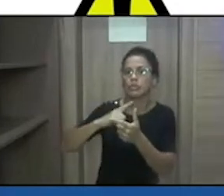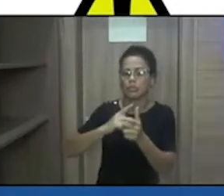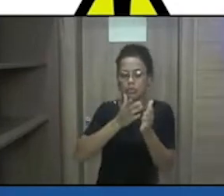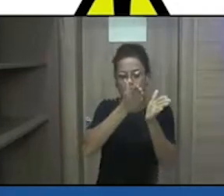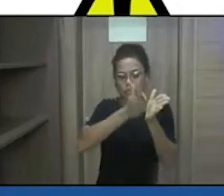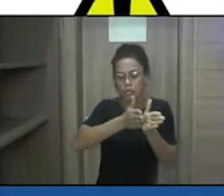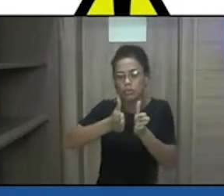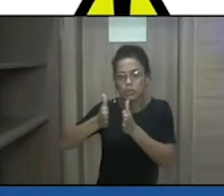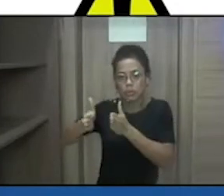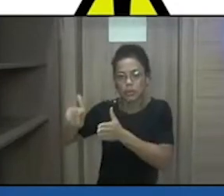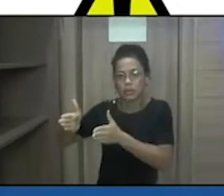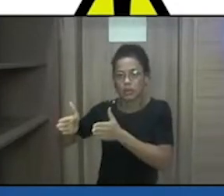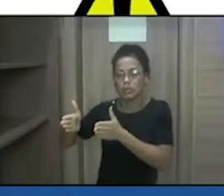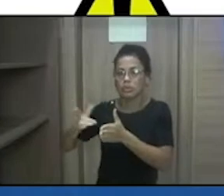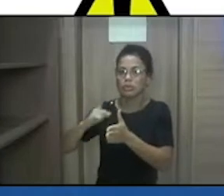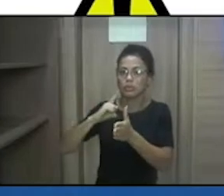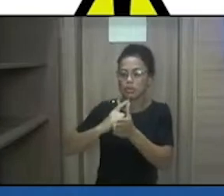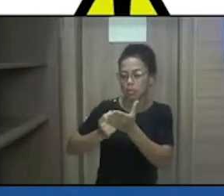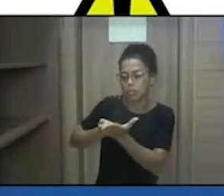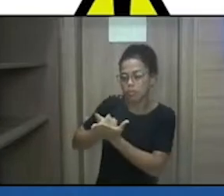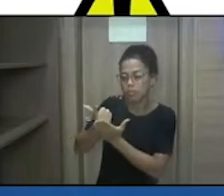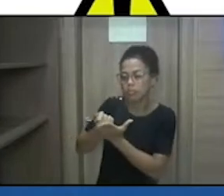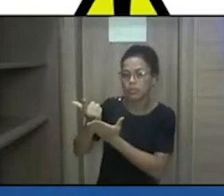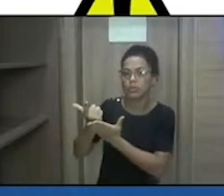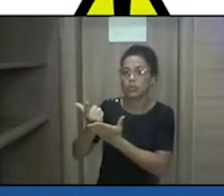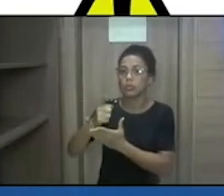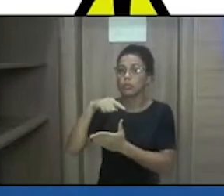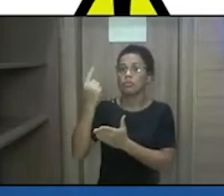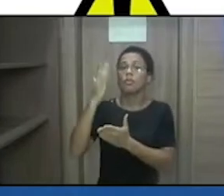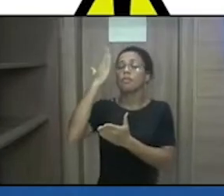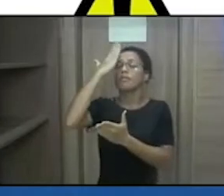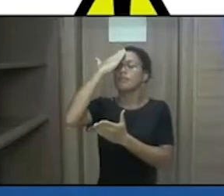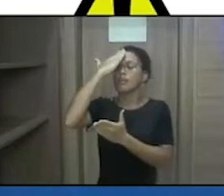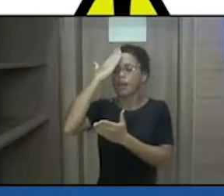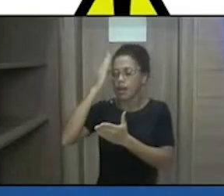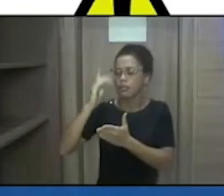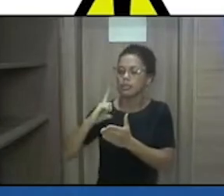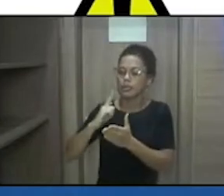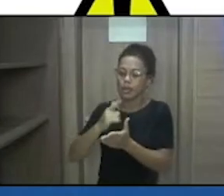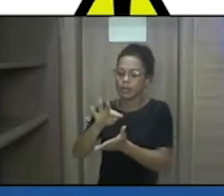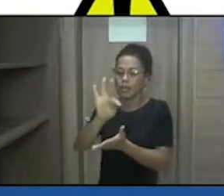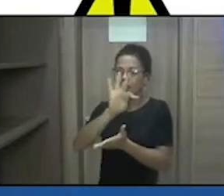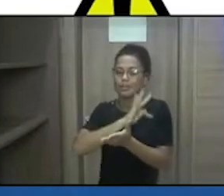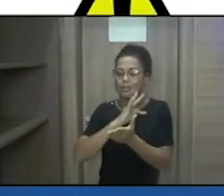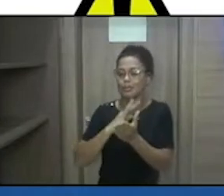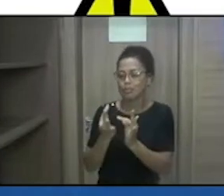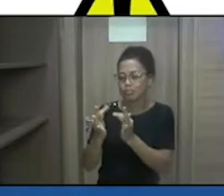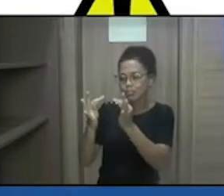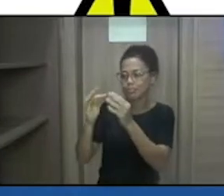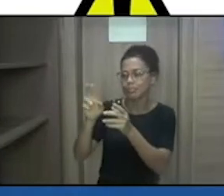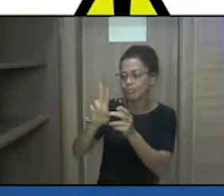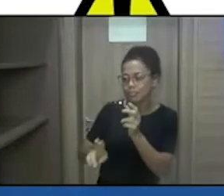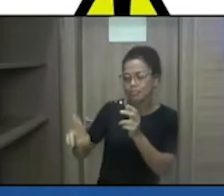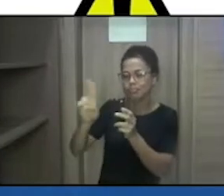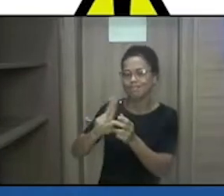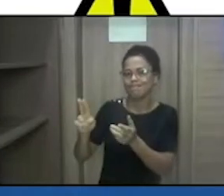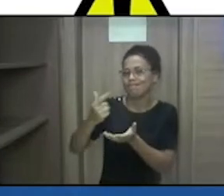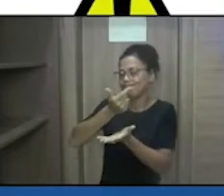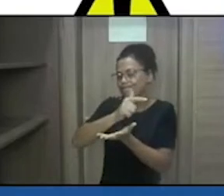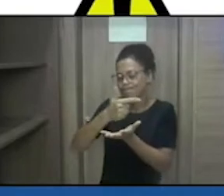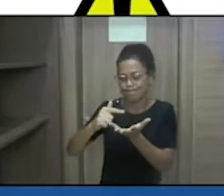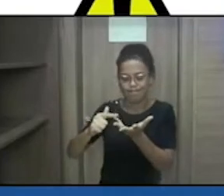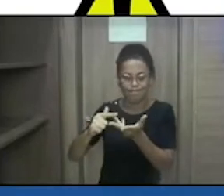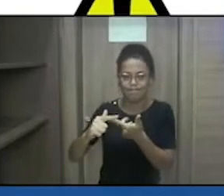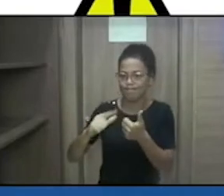de licitação e compras, baixa incorporação tecnológica, ausência dessa questão da